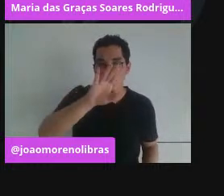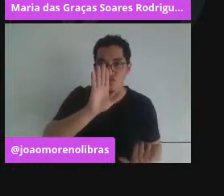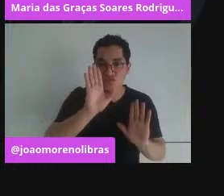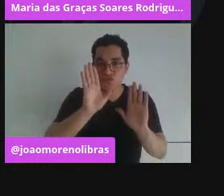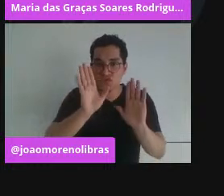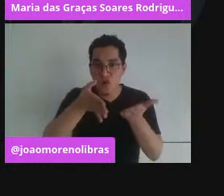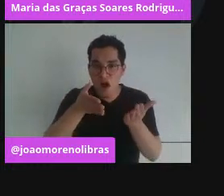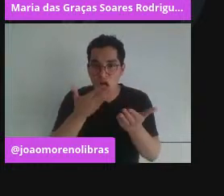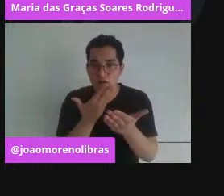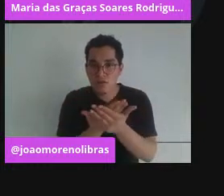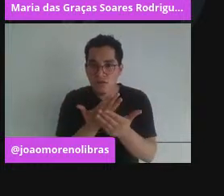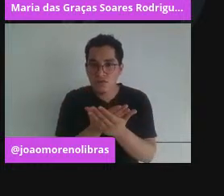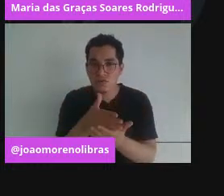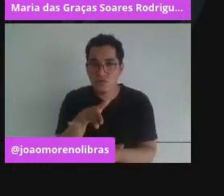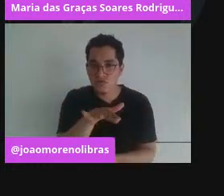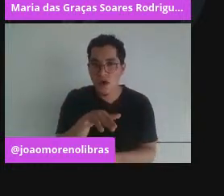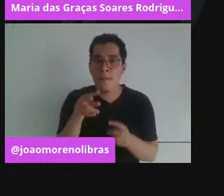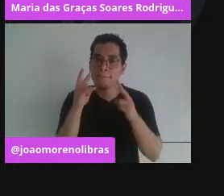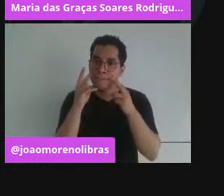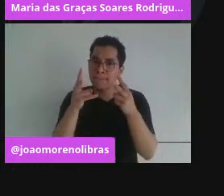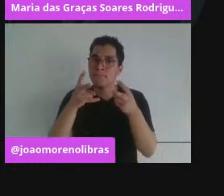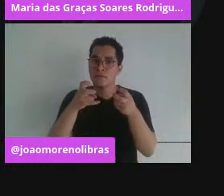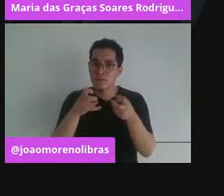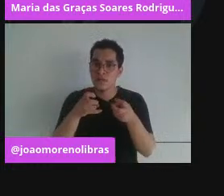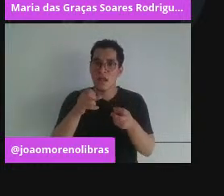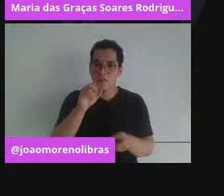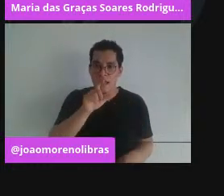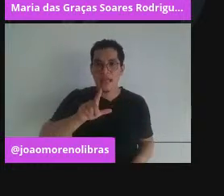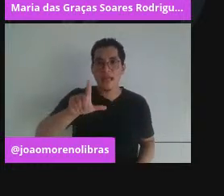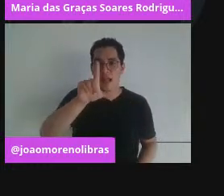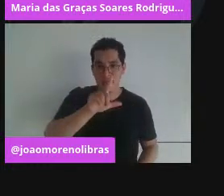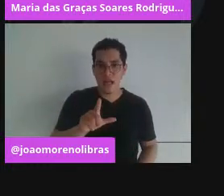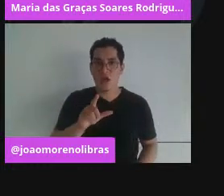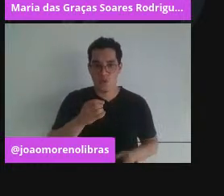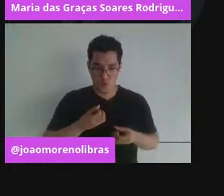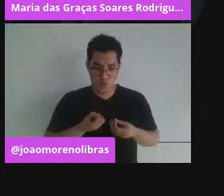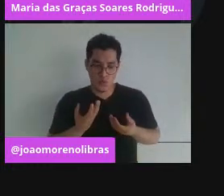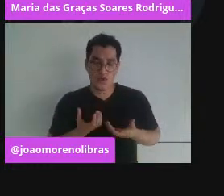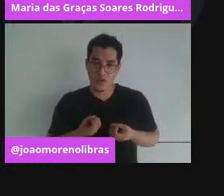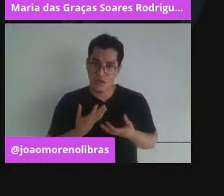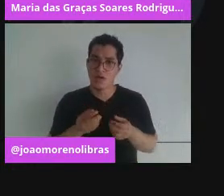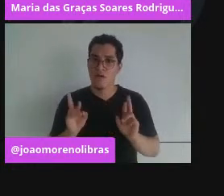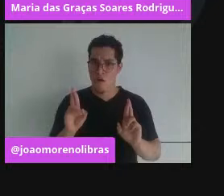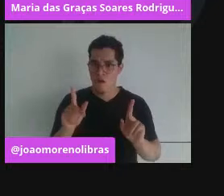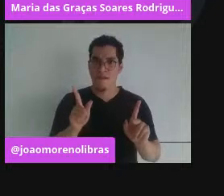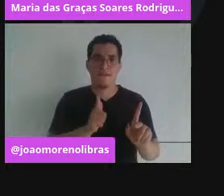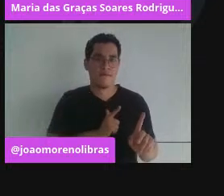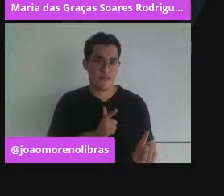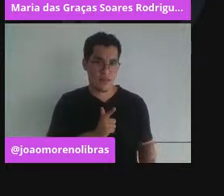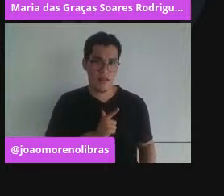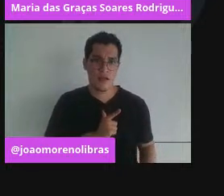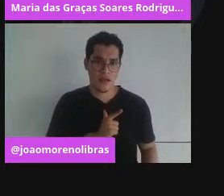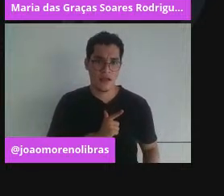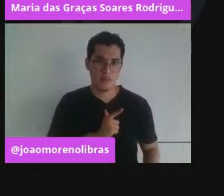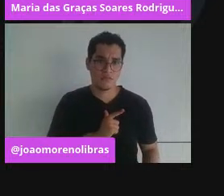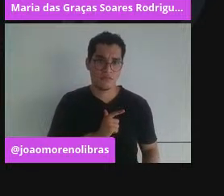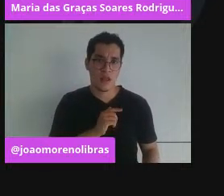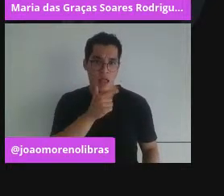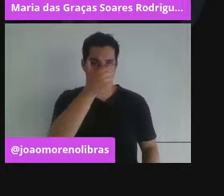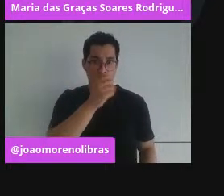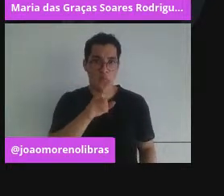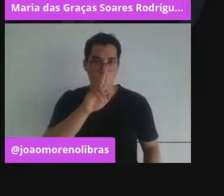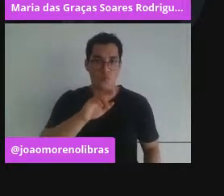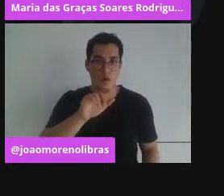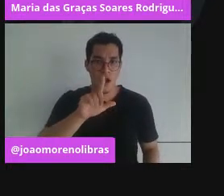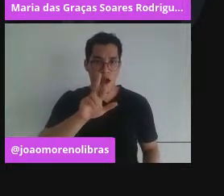divergências na literatura, tá certo? Então, a esse respeito, eu evoco Alain Rabatelli. E